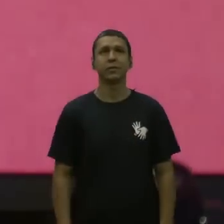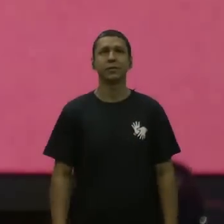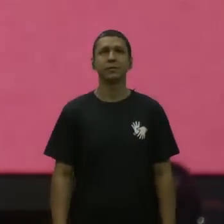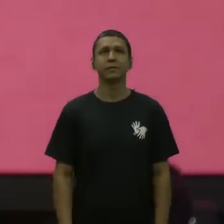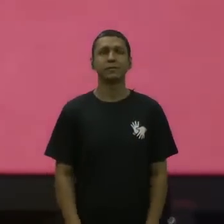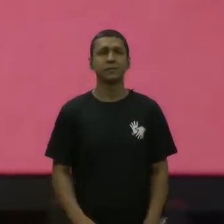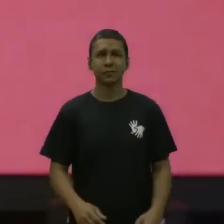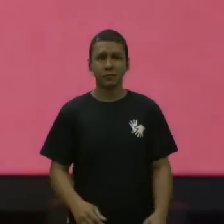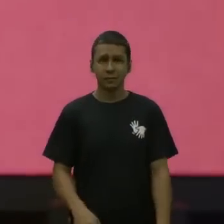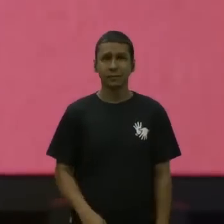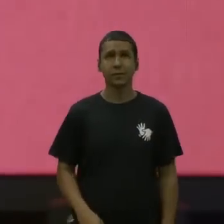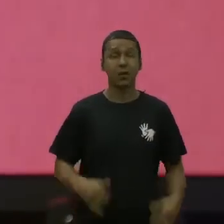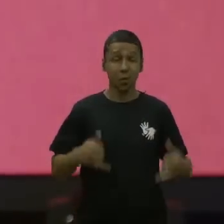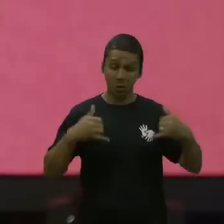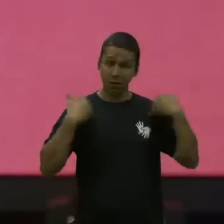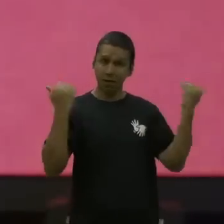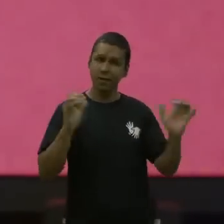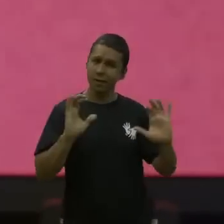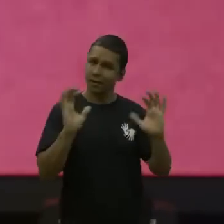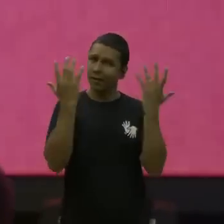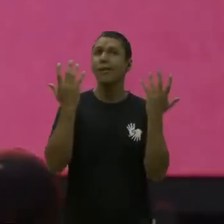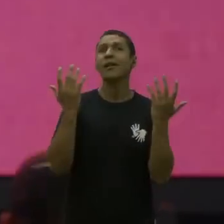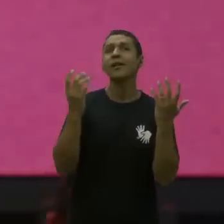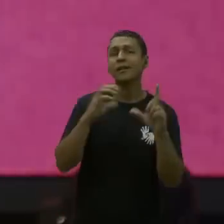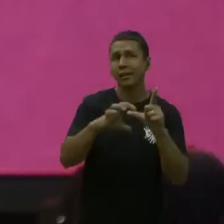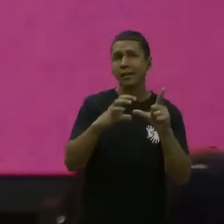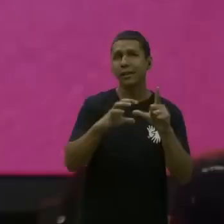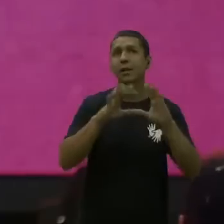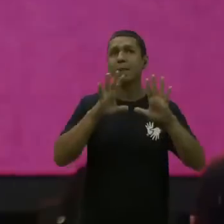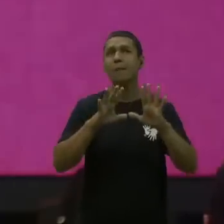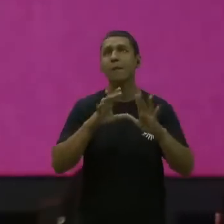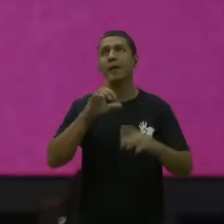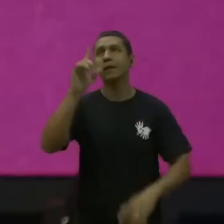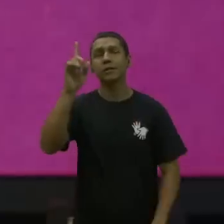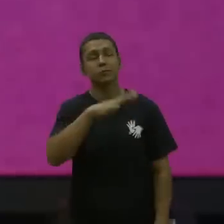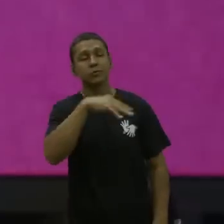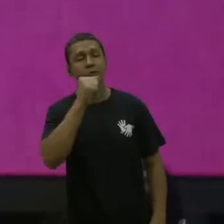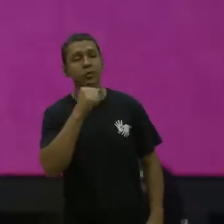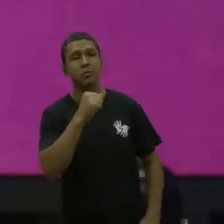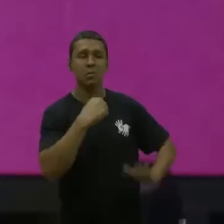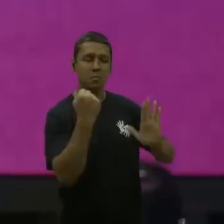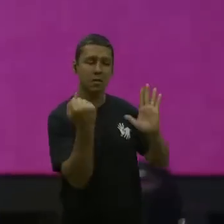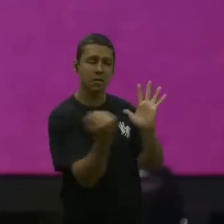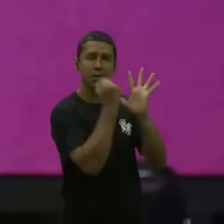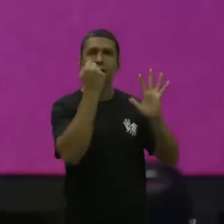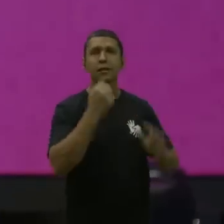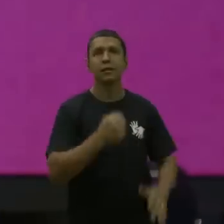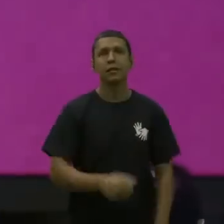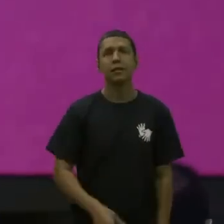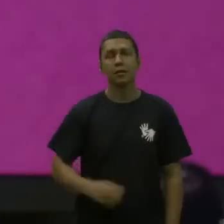É o aniversário da igreja, mas o Senhor te trouxe aqui para marcar um novo tempo para você.